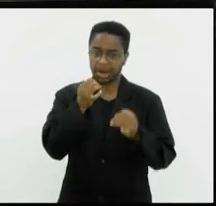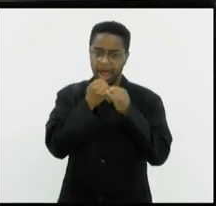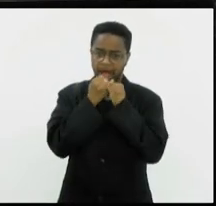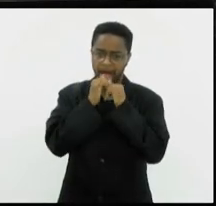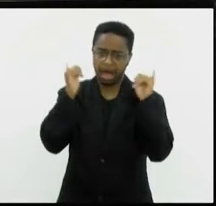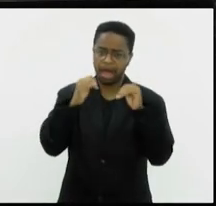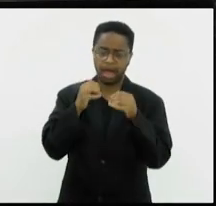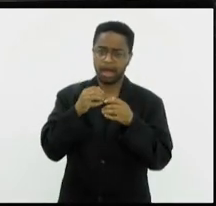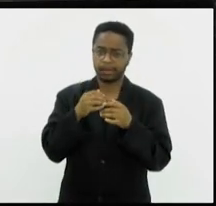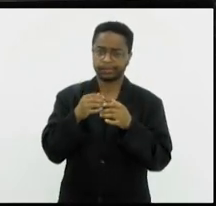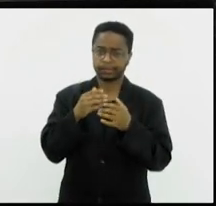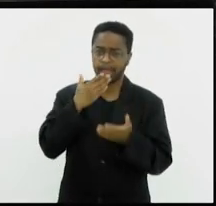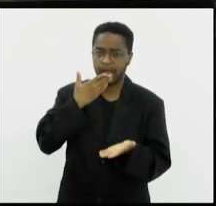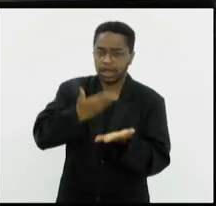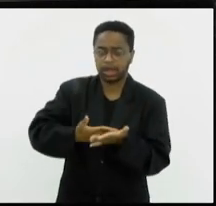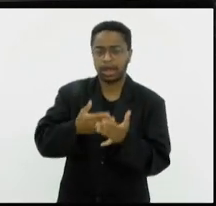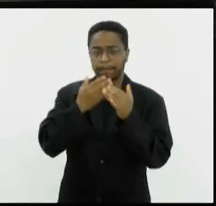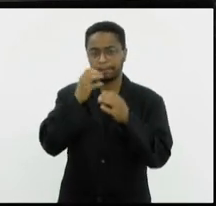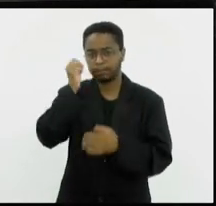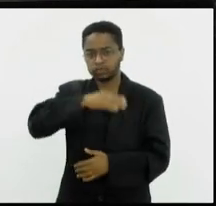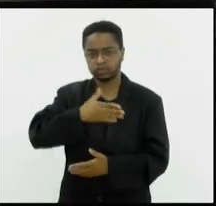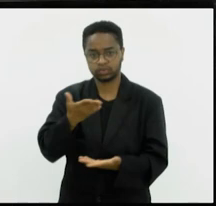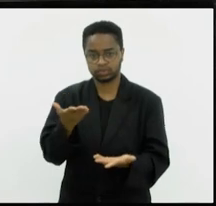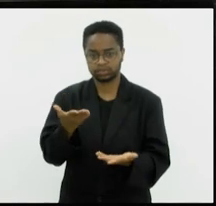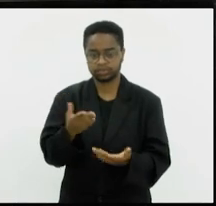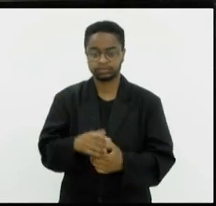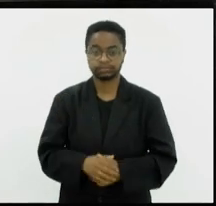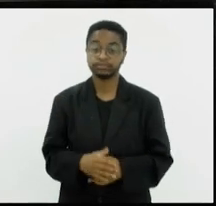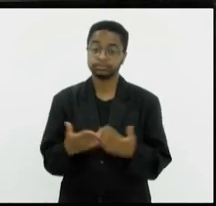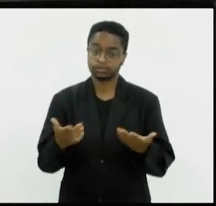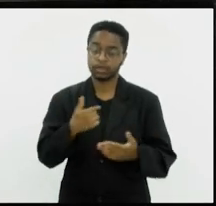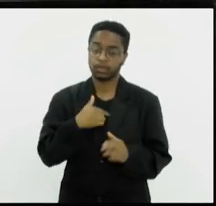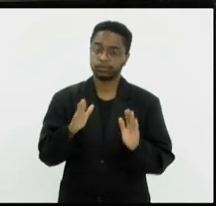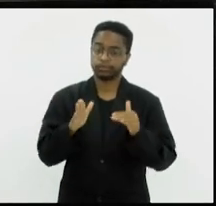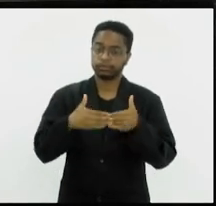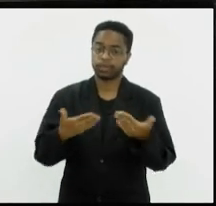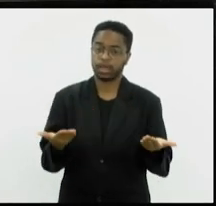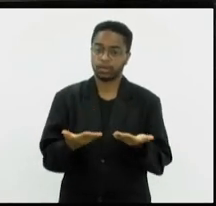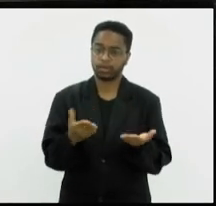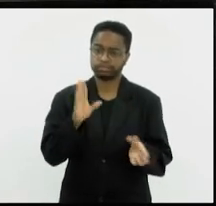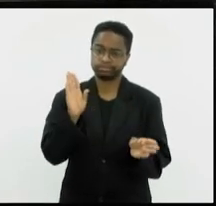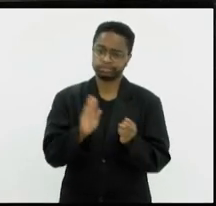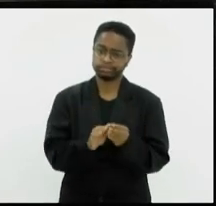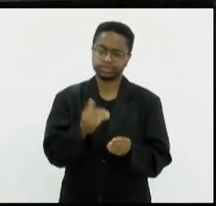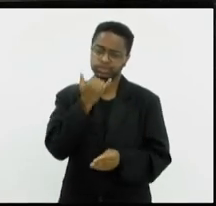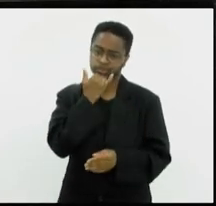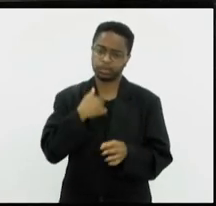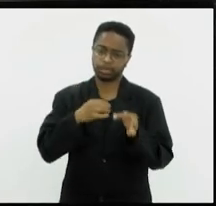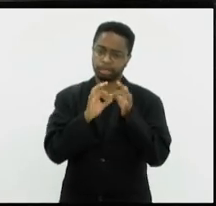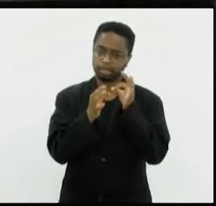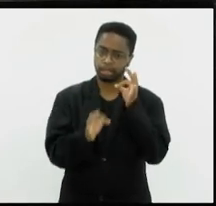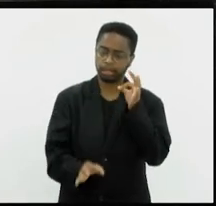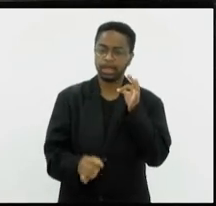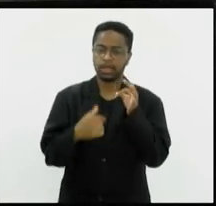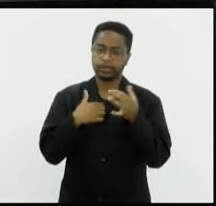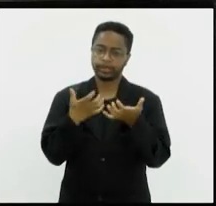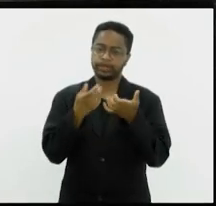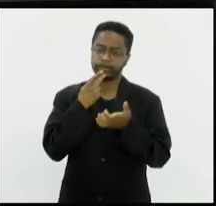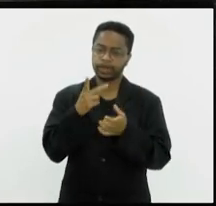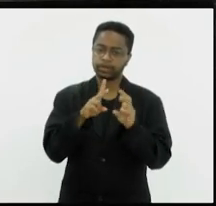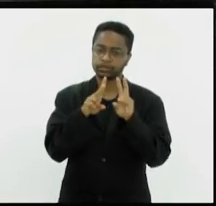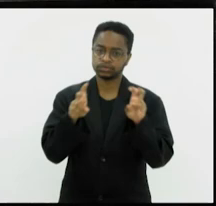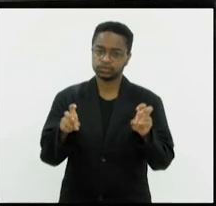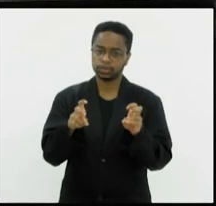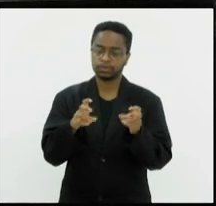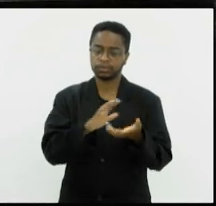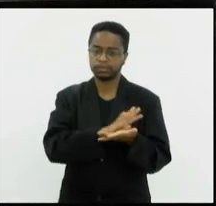um escândalo senhora Presidente eu encerro aqui acho que até me estendi muito porque eu queria realmente falar sobre o caso de